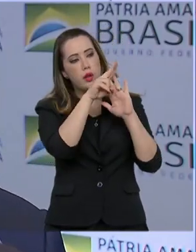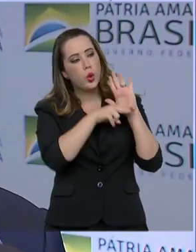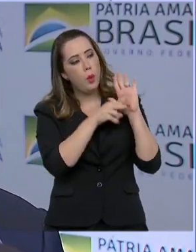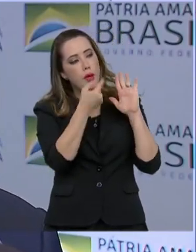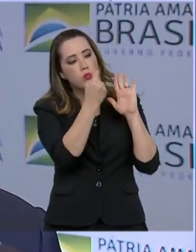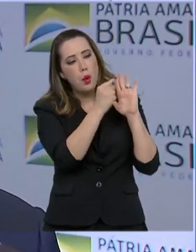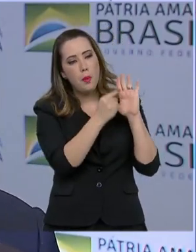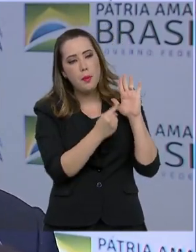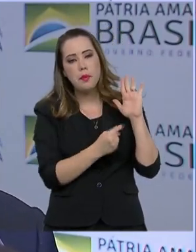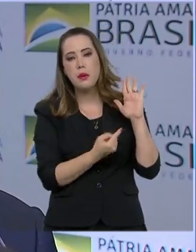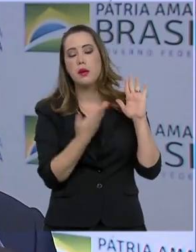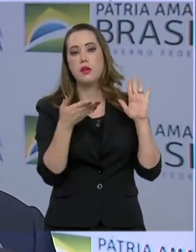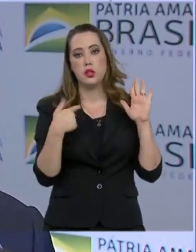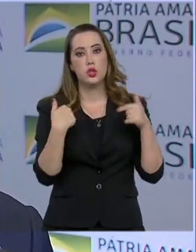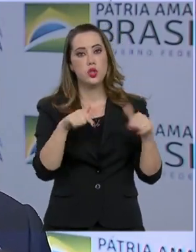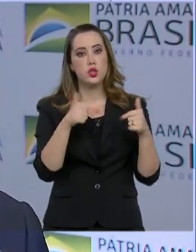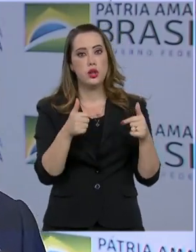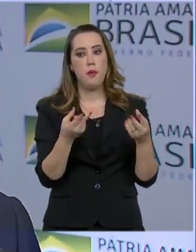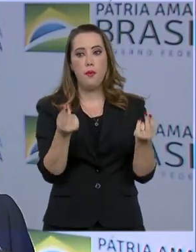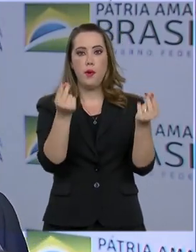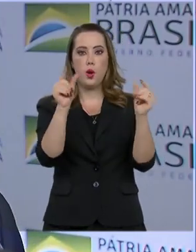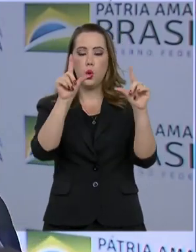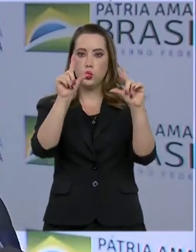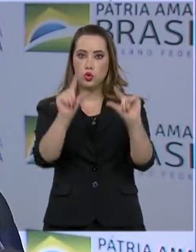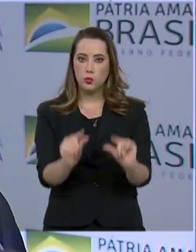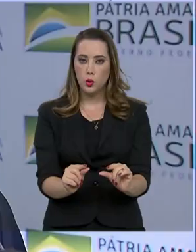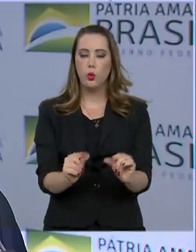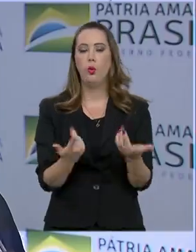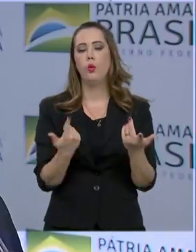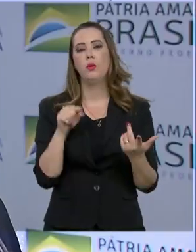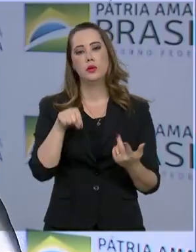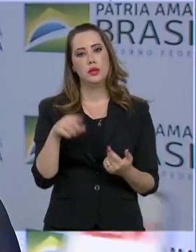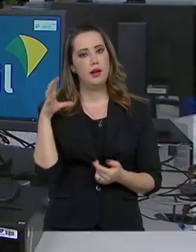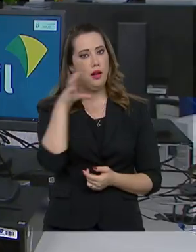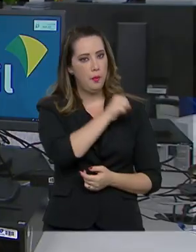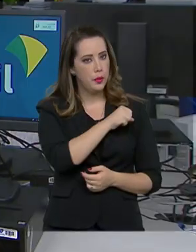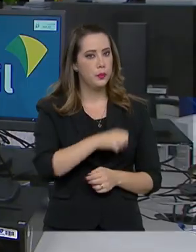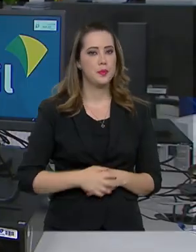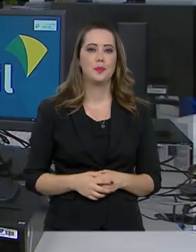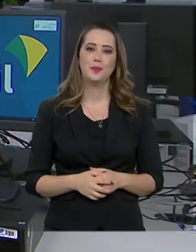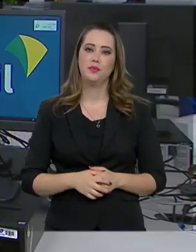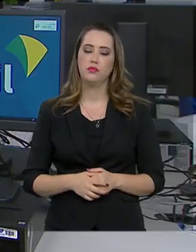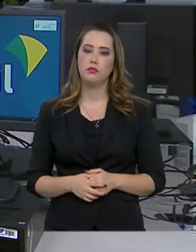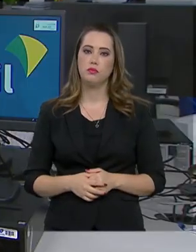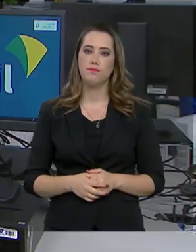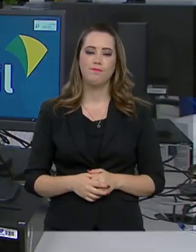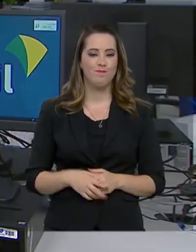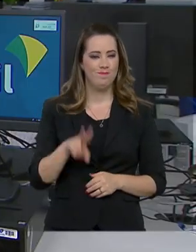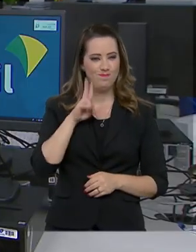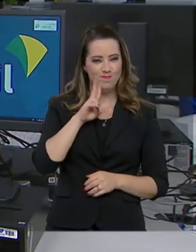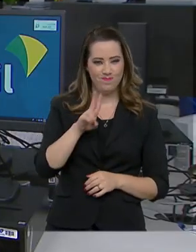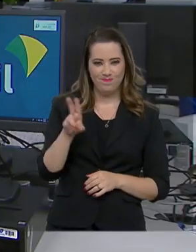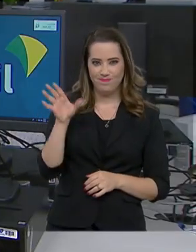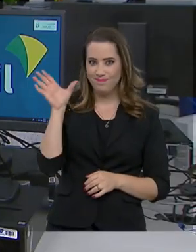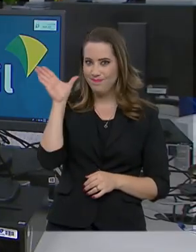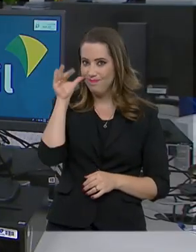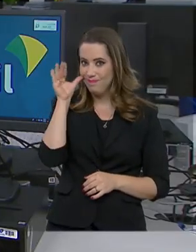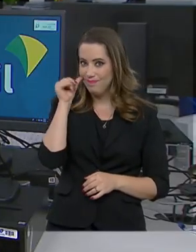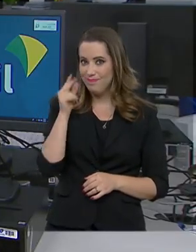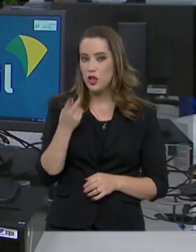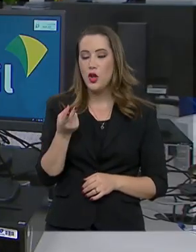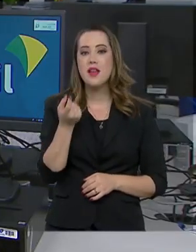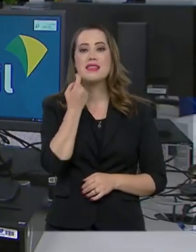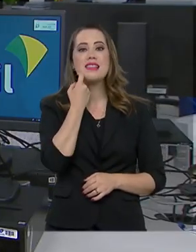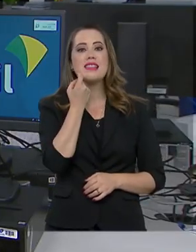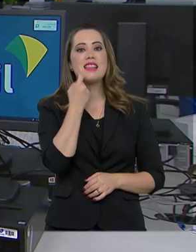vamos trabalhar para que o nosso custo brasil se reduza o mais rápido possível e você já está de olho na black